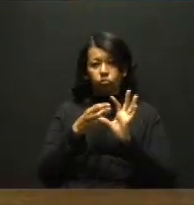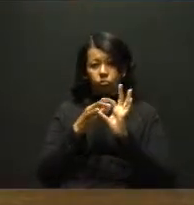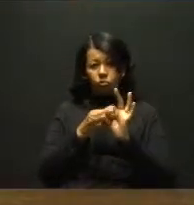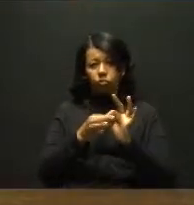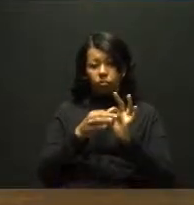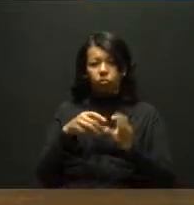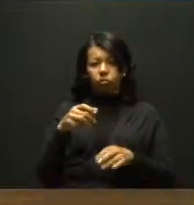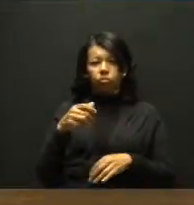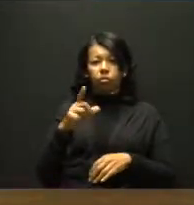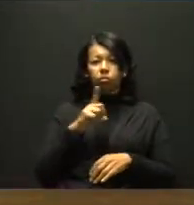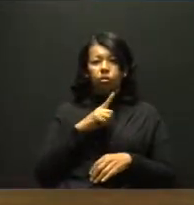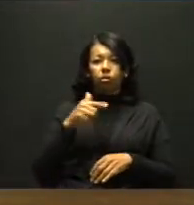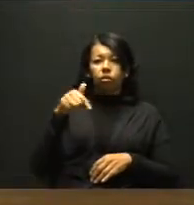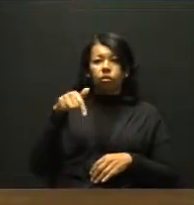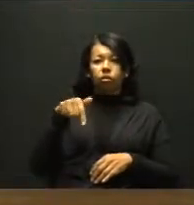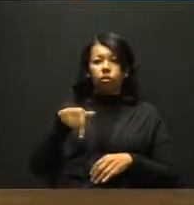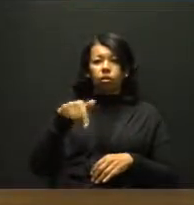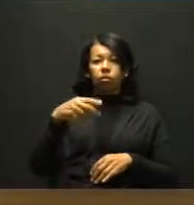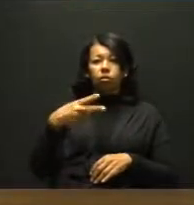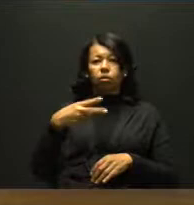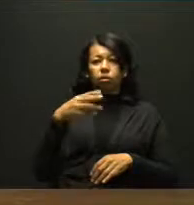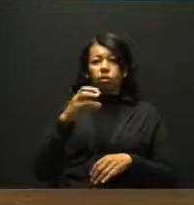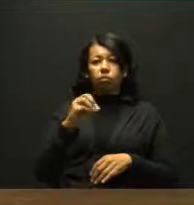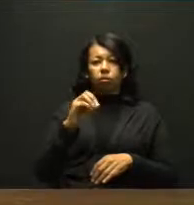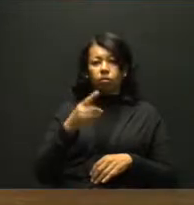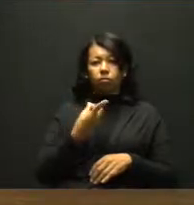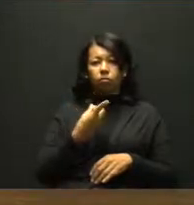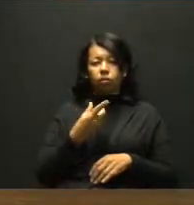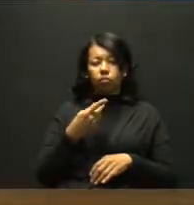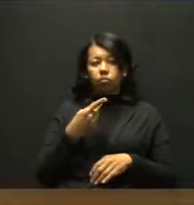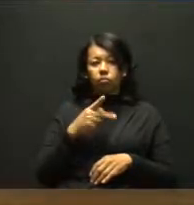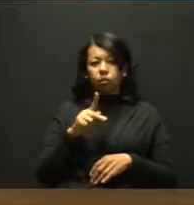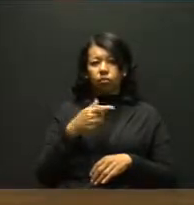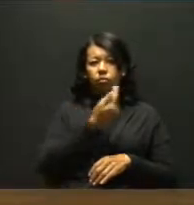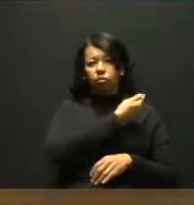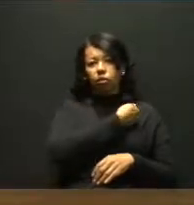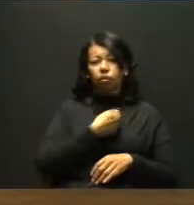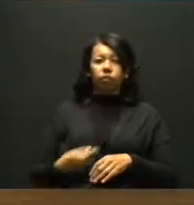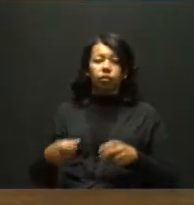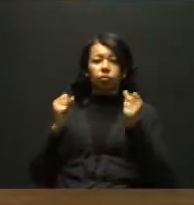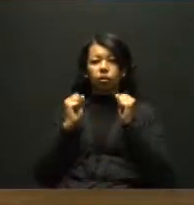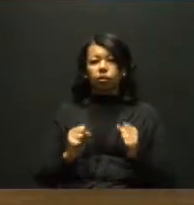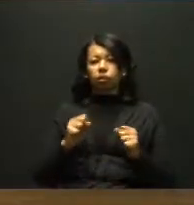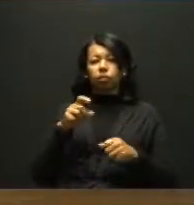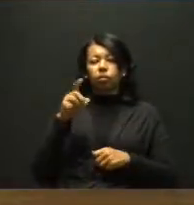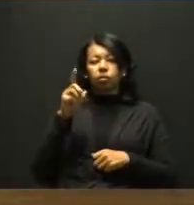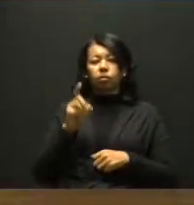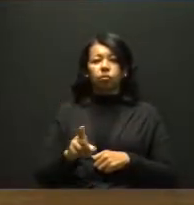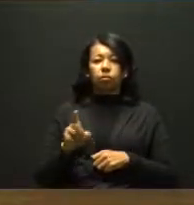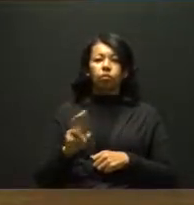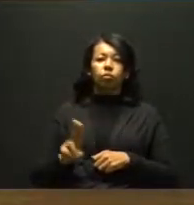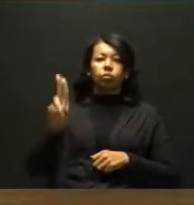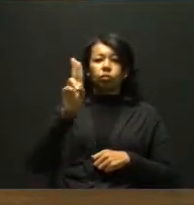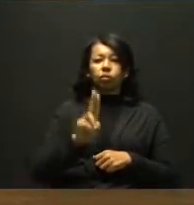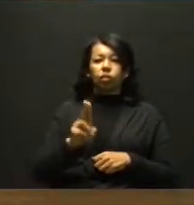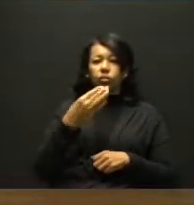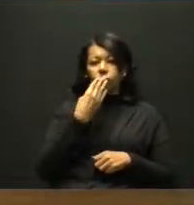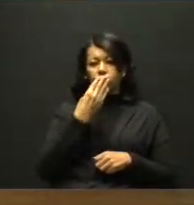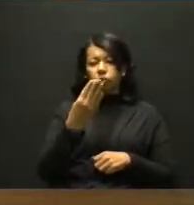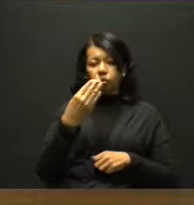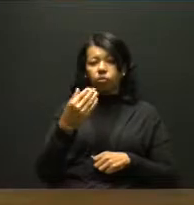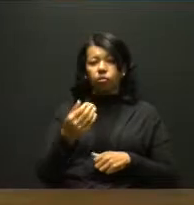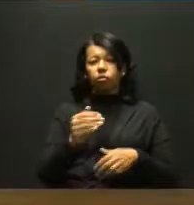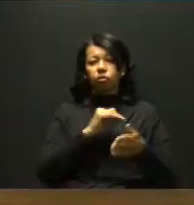tem 720 mil retidos na pelo governo que poderia ter sido usado e ele mas ele fez um pedido ao